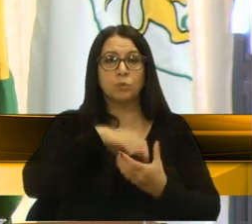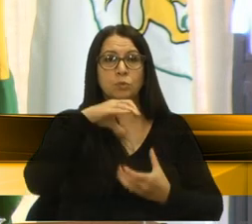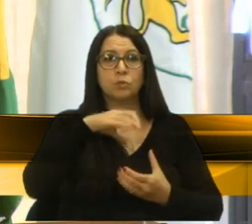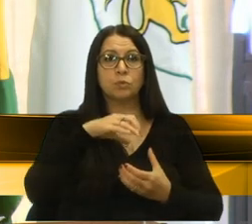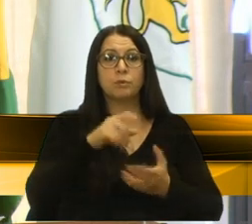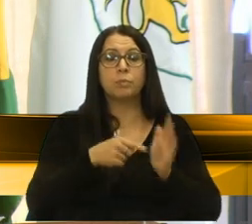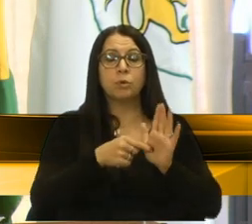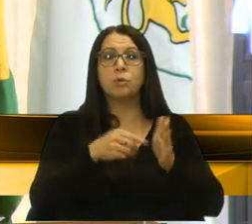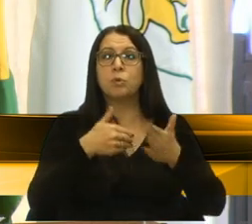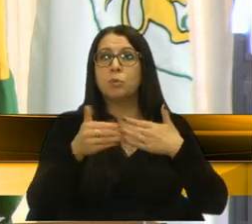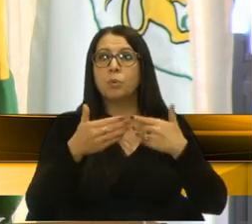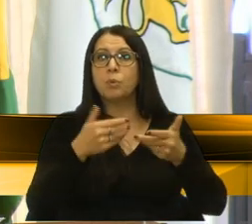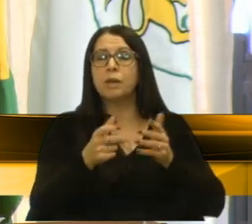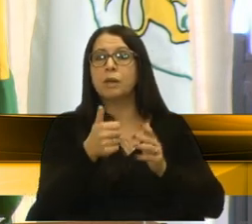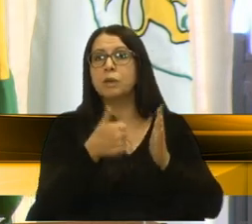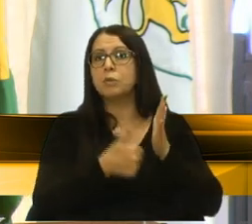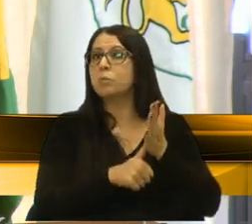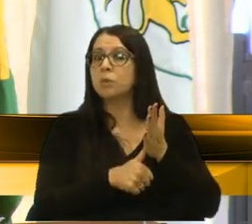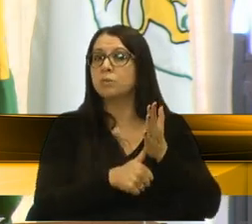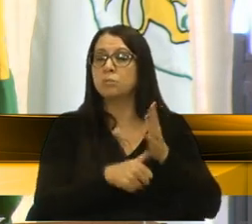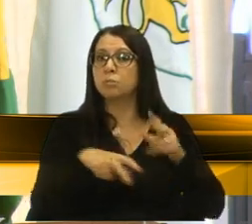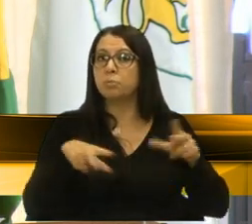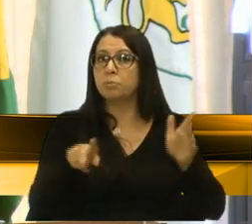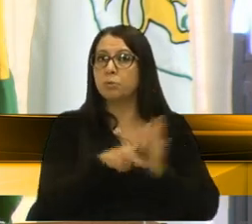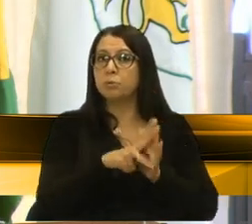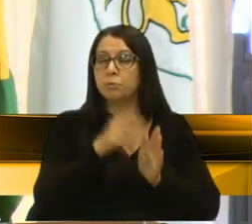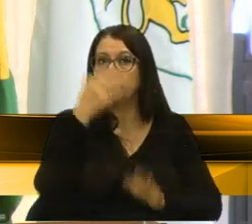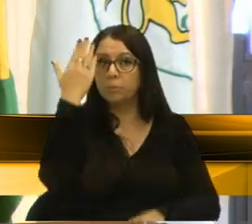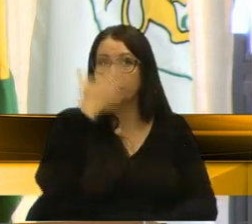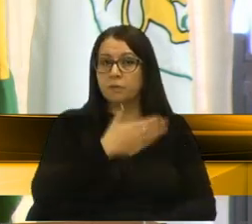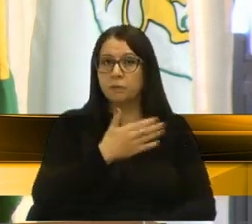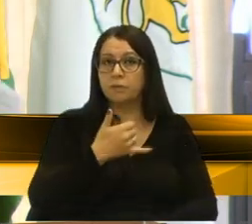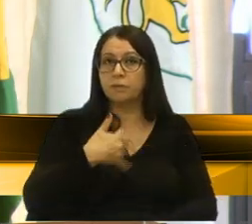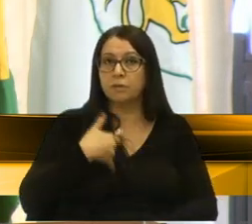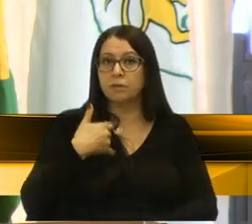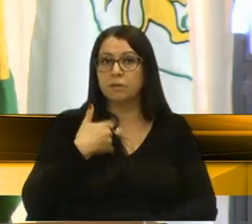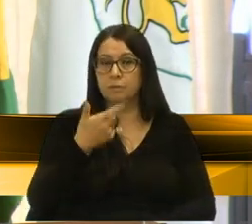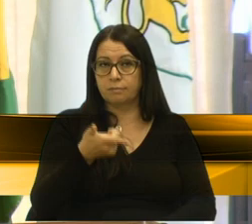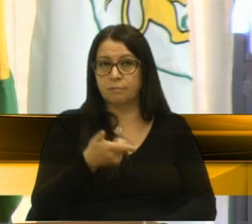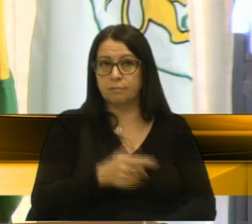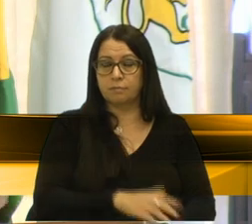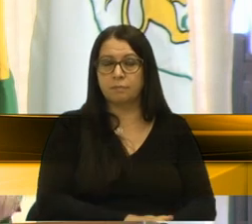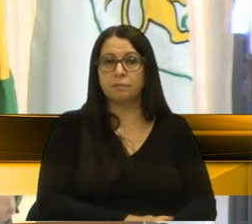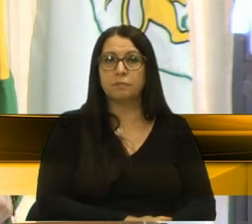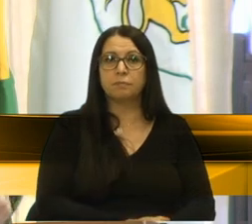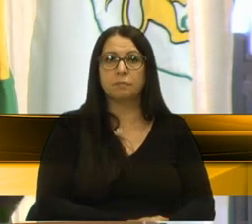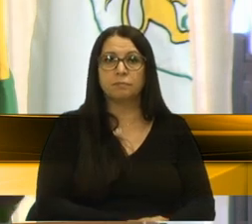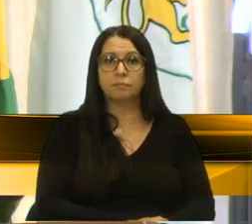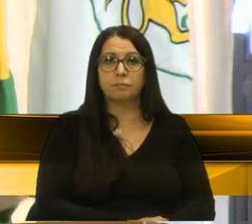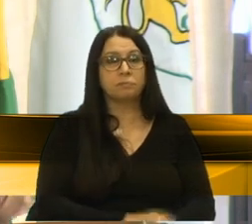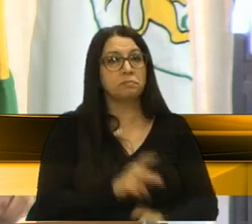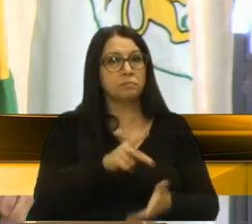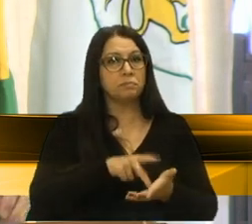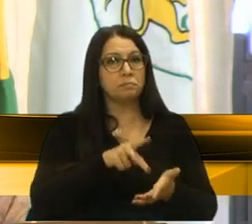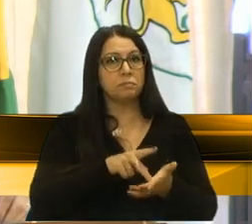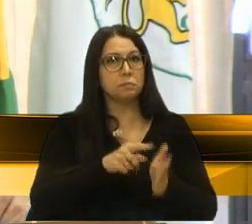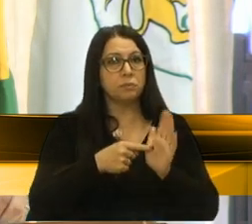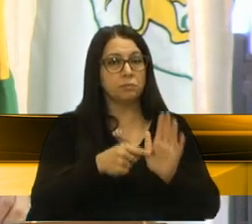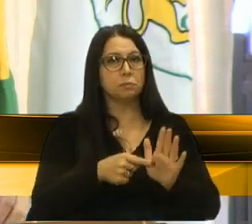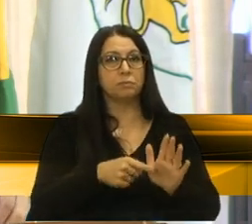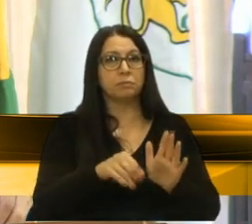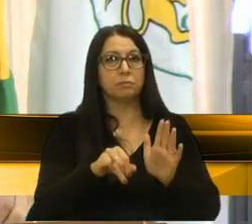qualquer documento pessoal que faça prova de sua identidade, sua idade. Então, na verdade, é só apresentar a